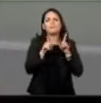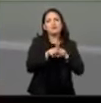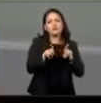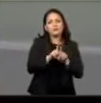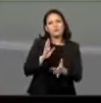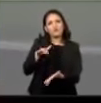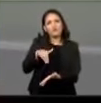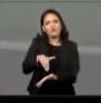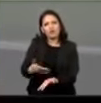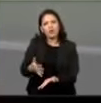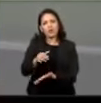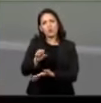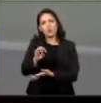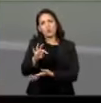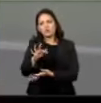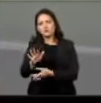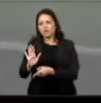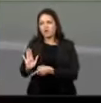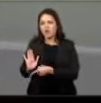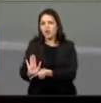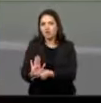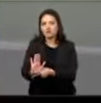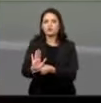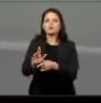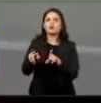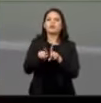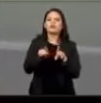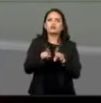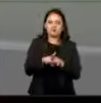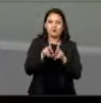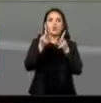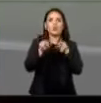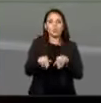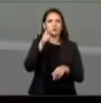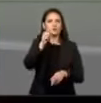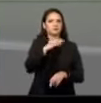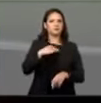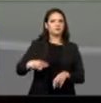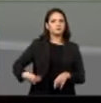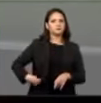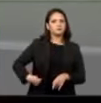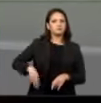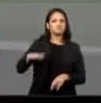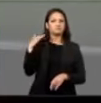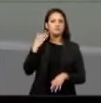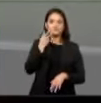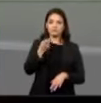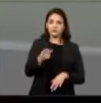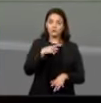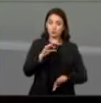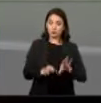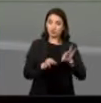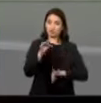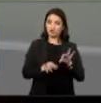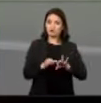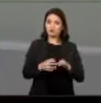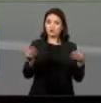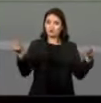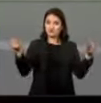Supremo Tribunal Federal para aquilo que a própria ministra Carmen Lúcia colocou de um julgamento técnico, um